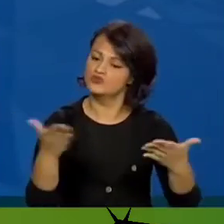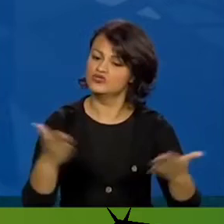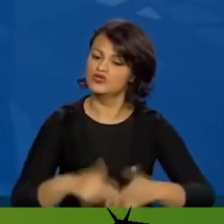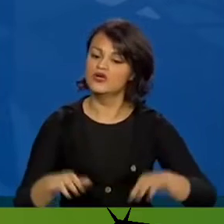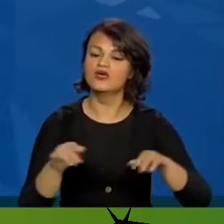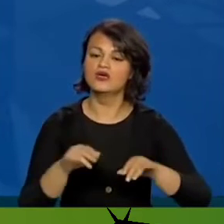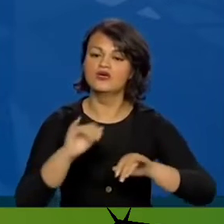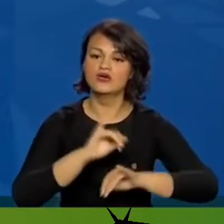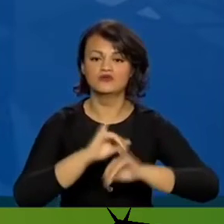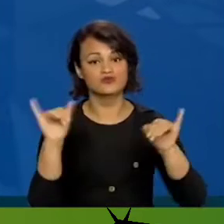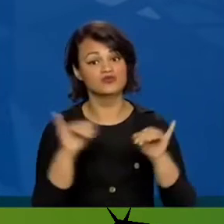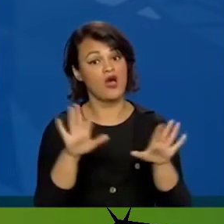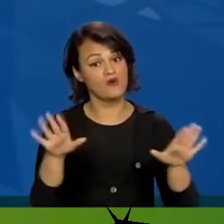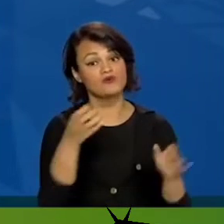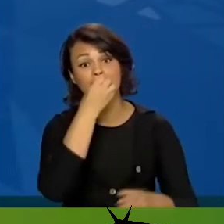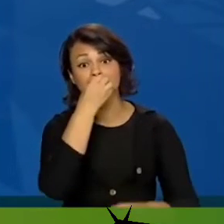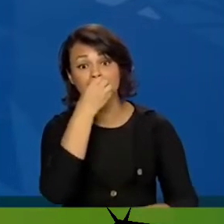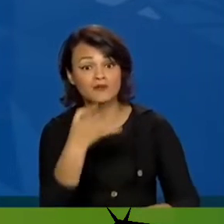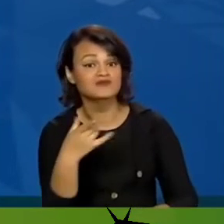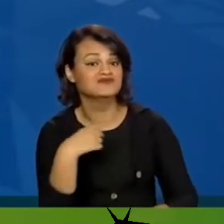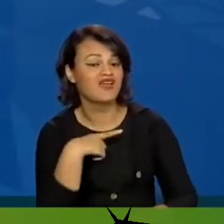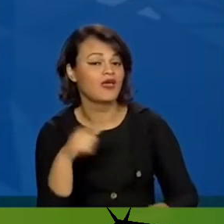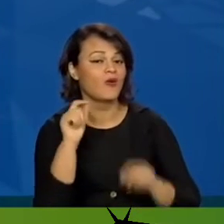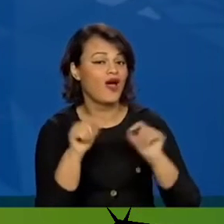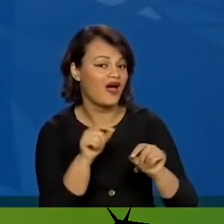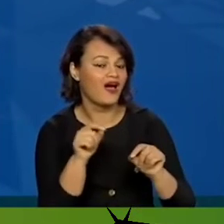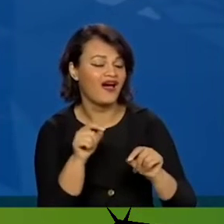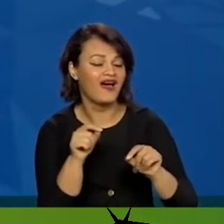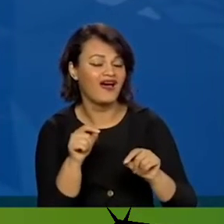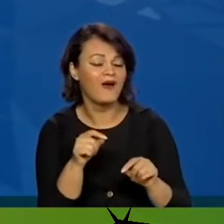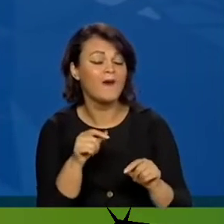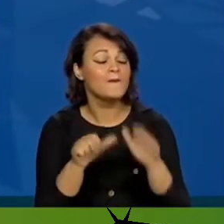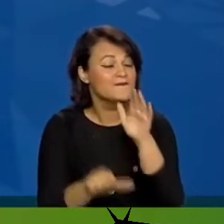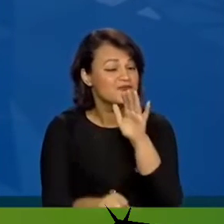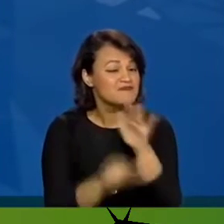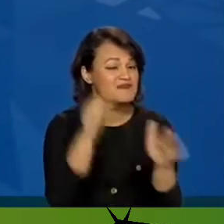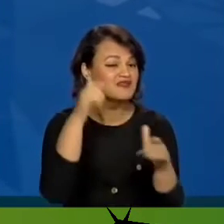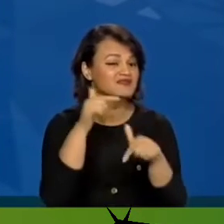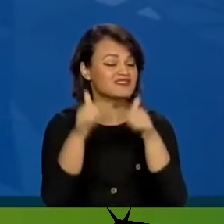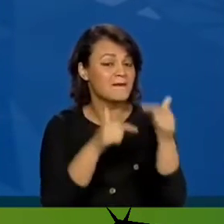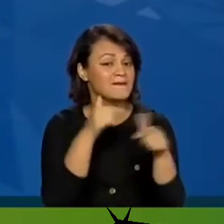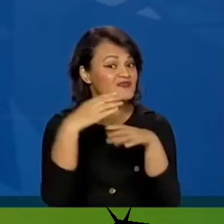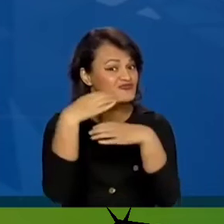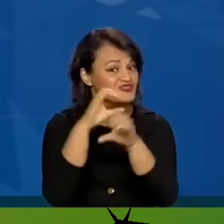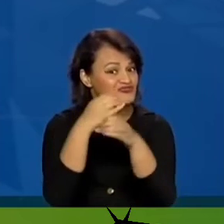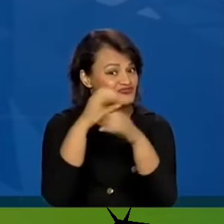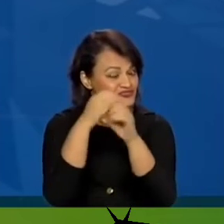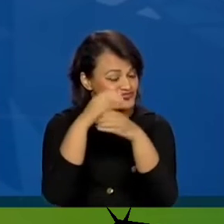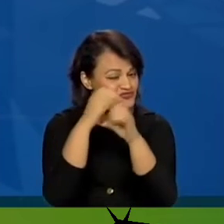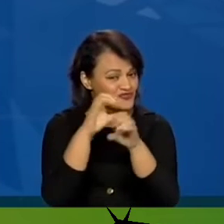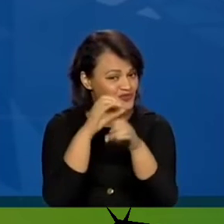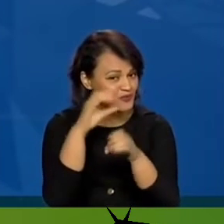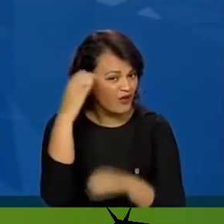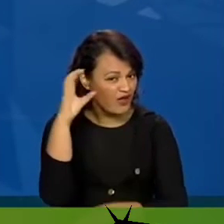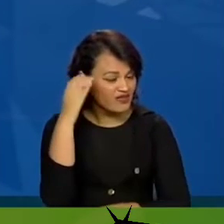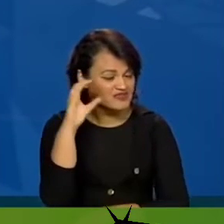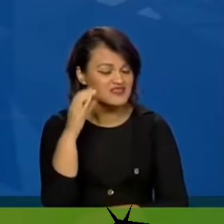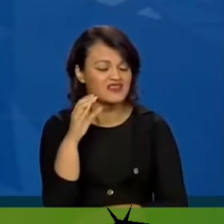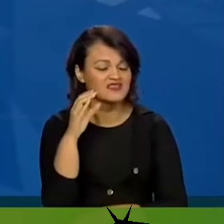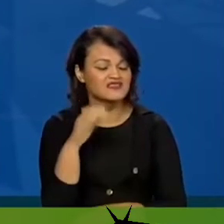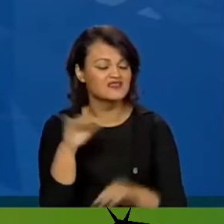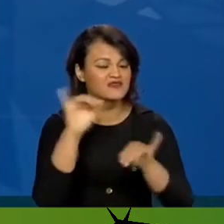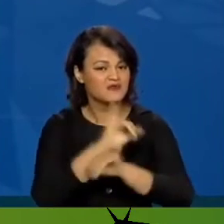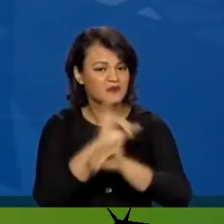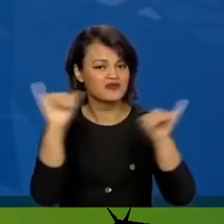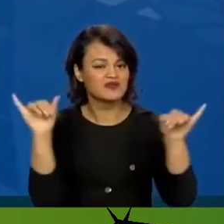A notícia boa hoje é que o primeiro trabalho científico que foi publicado